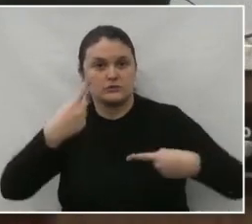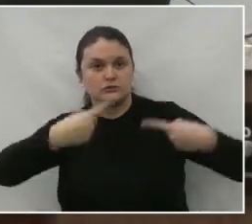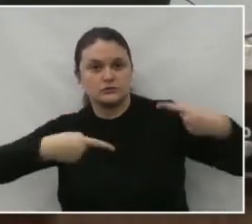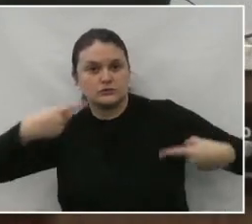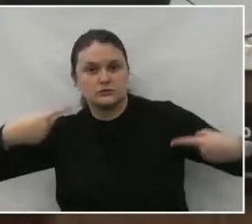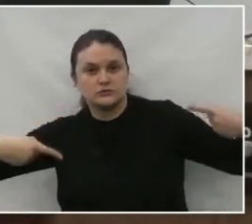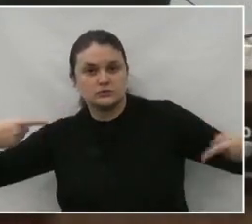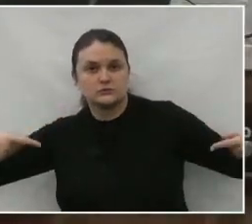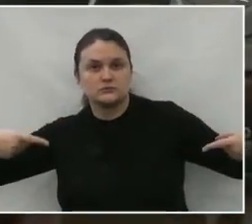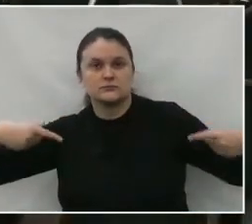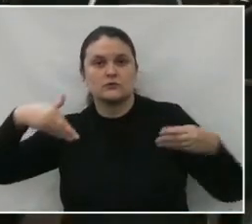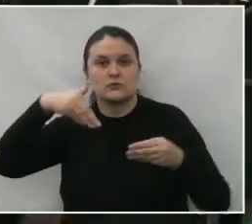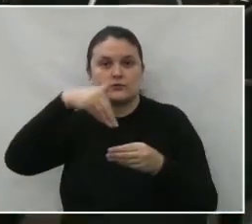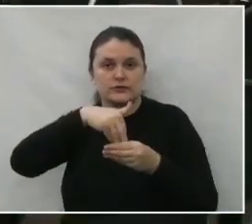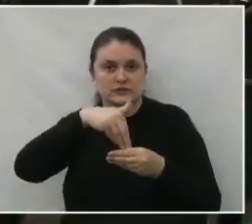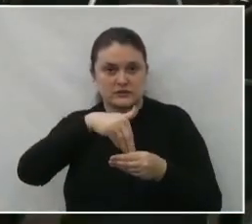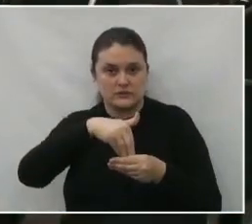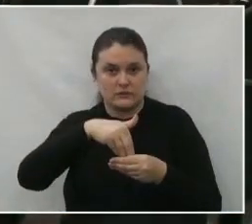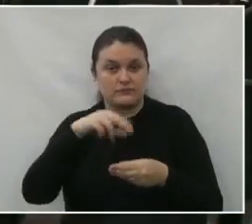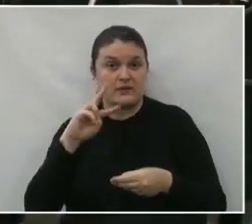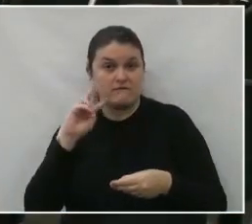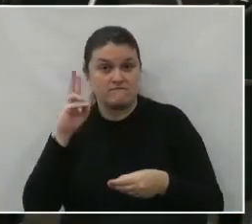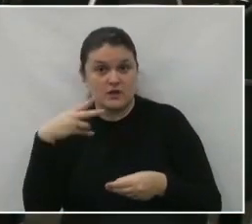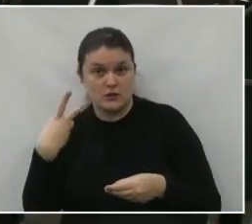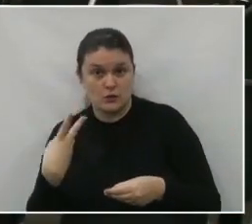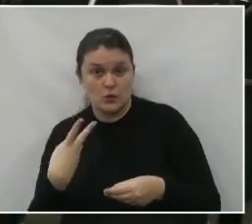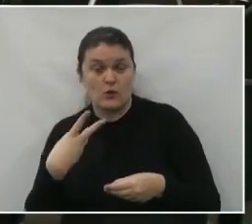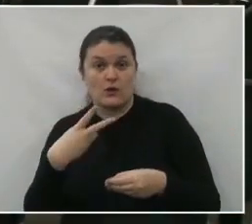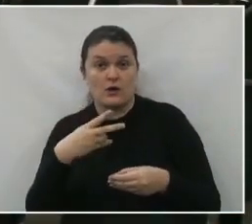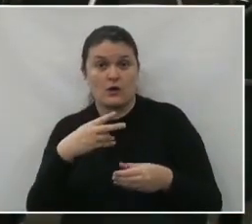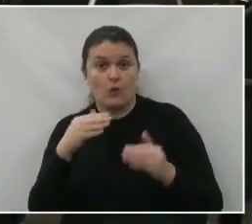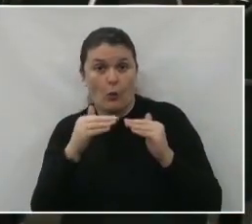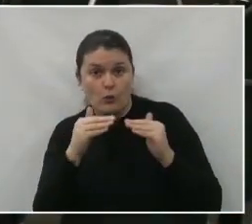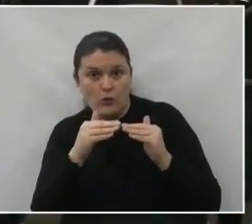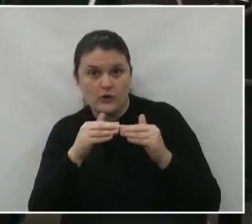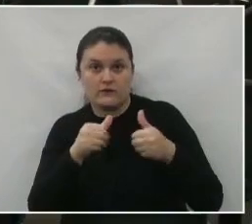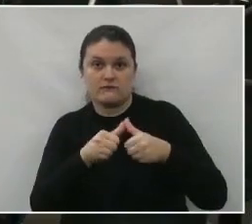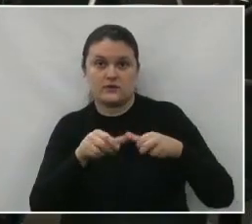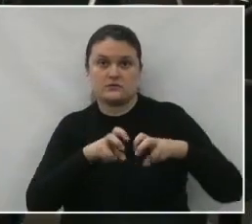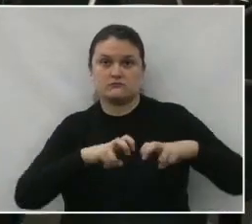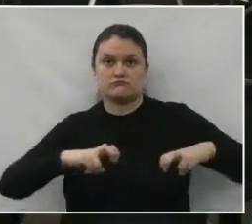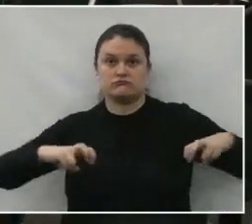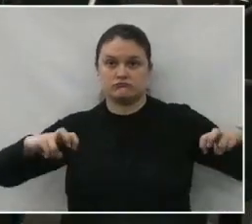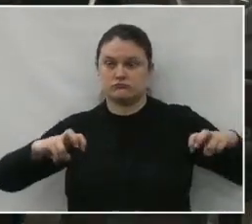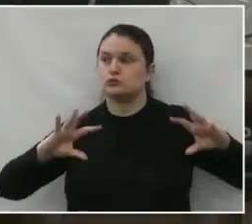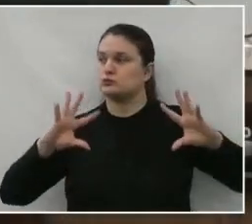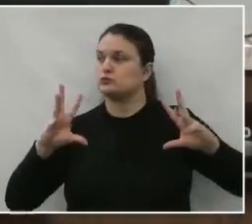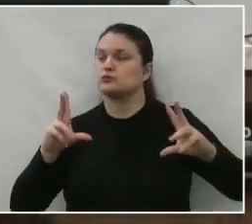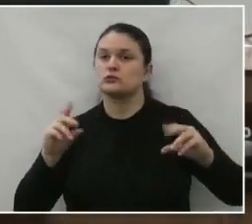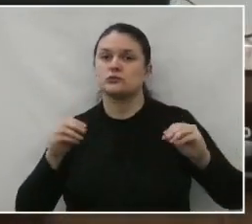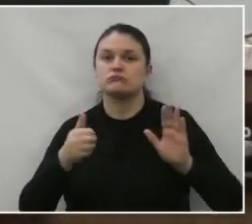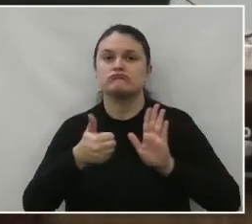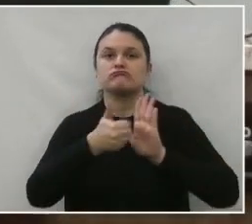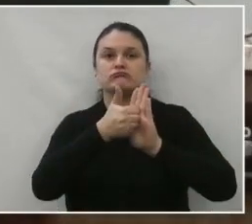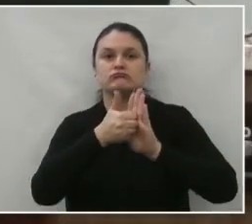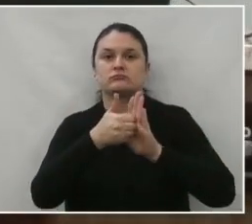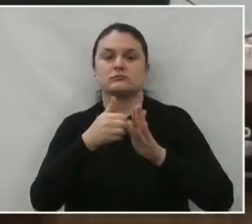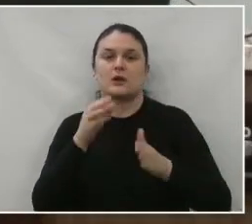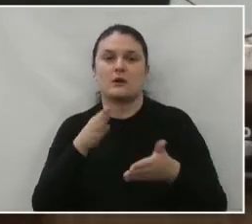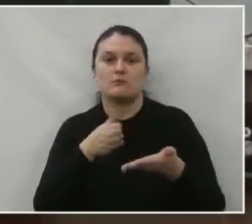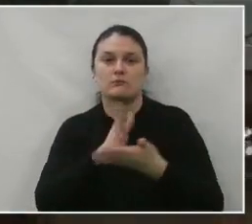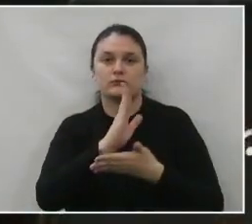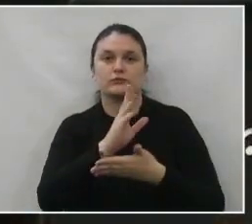discussão. Em votação, senhores vereadores que aprovam, permaneçam como estão. Aprovado o regime de urgência